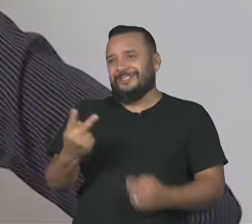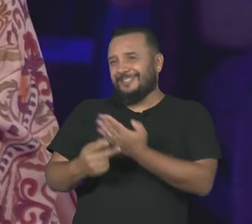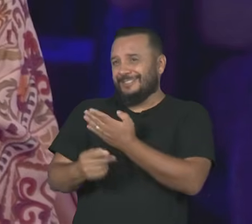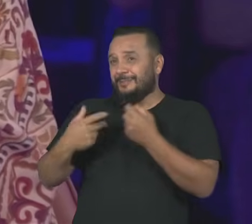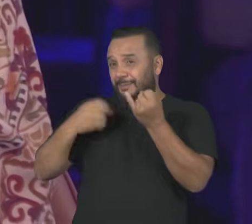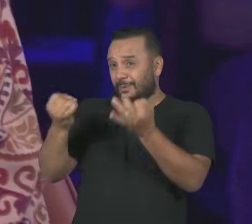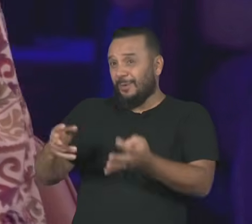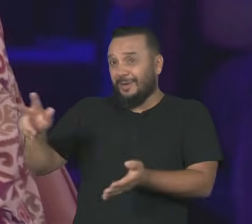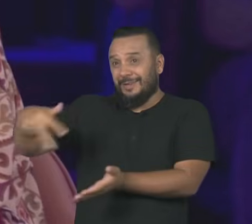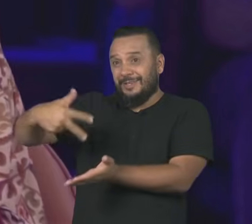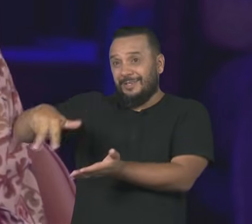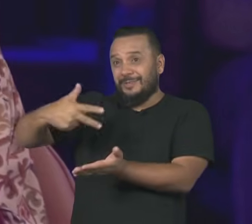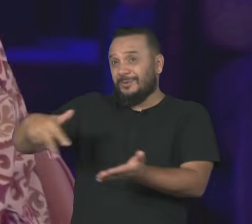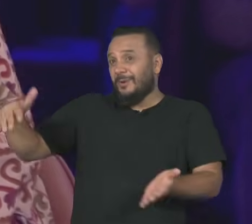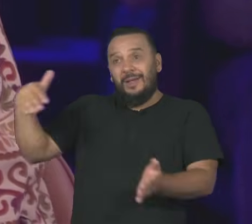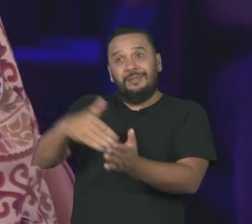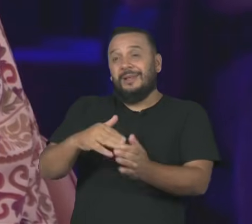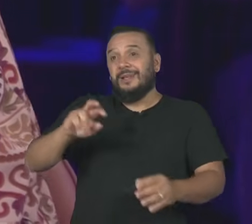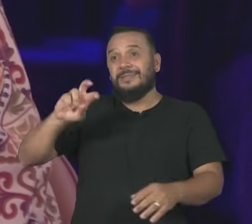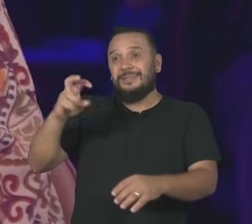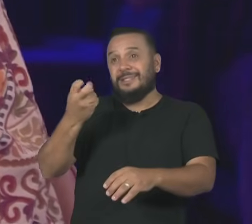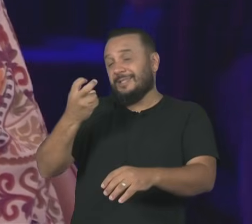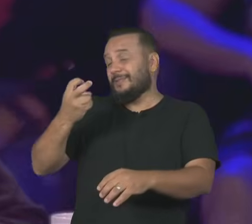as 5h30.